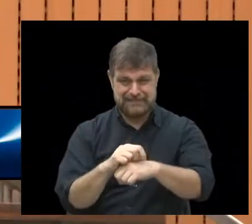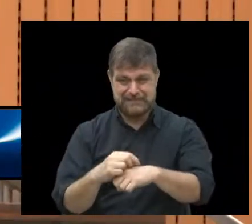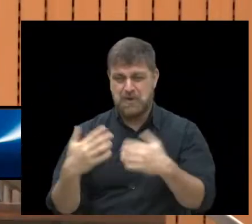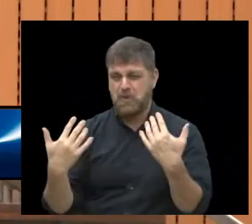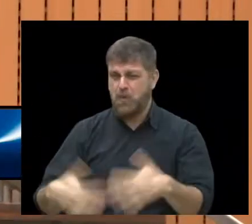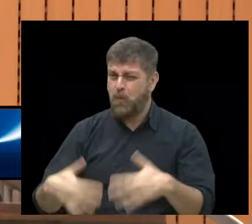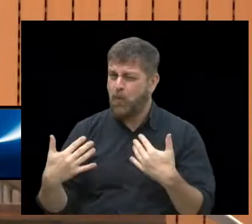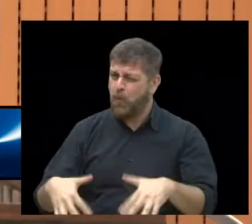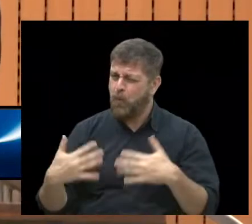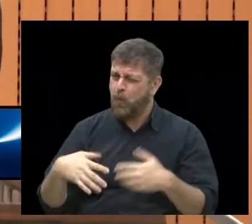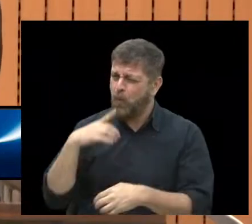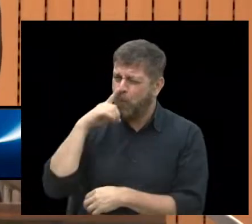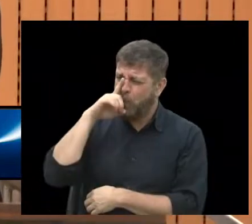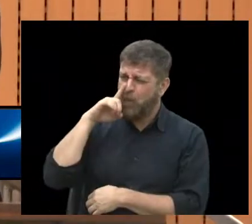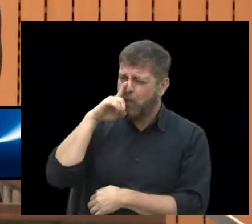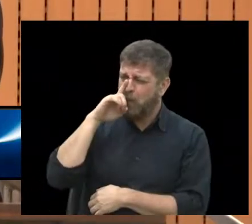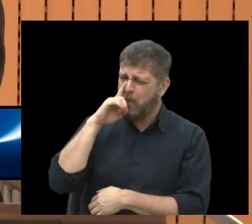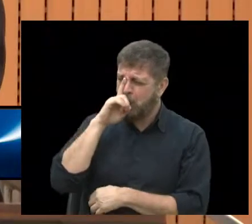Então,